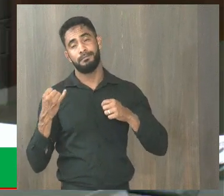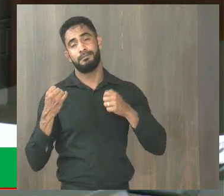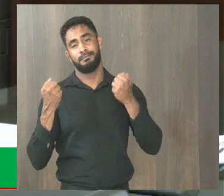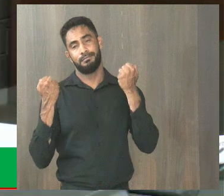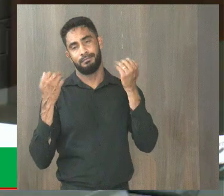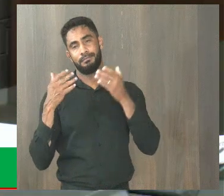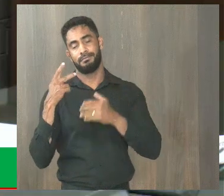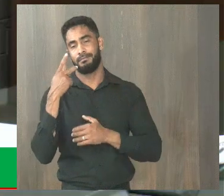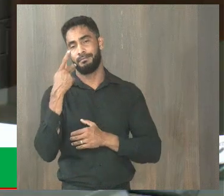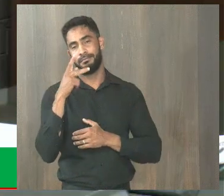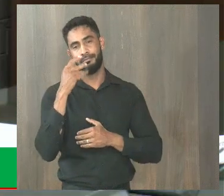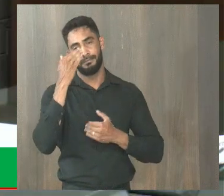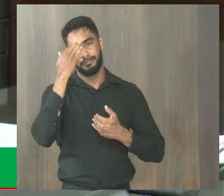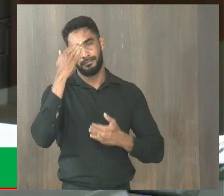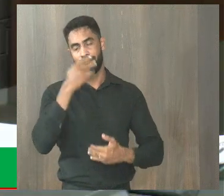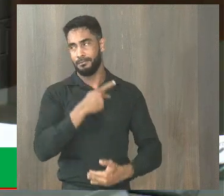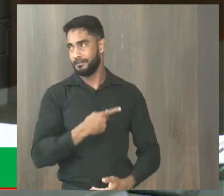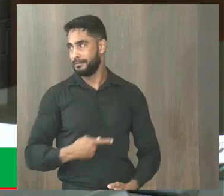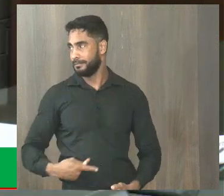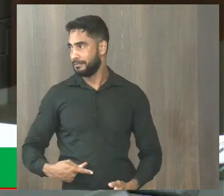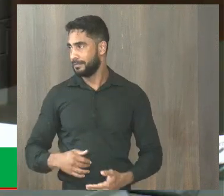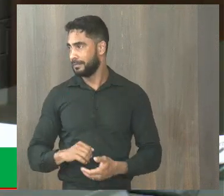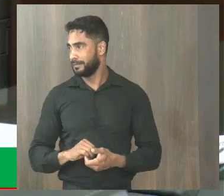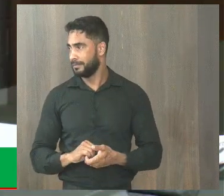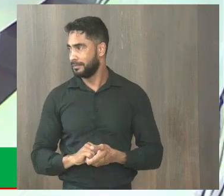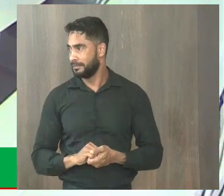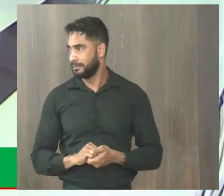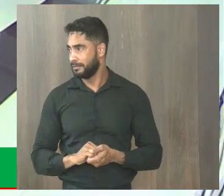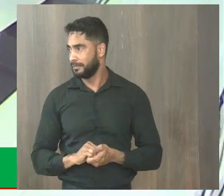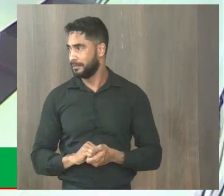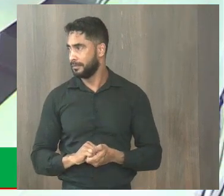esses aplausos para ele. Obrigado, presidente. Uma parte, colega.